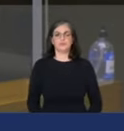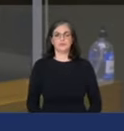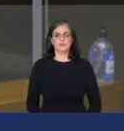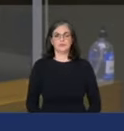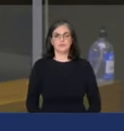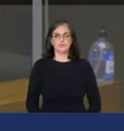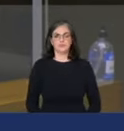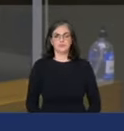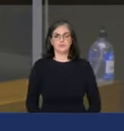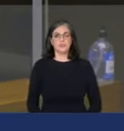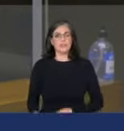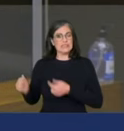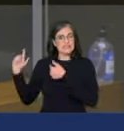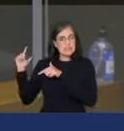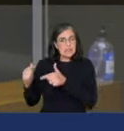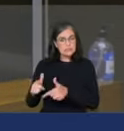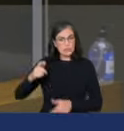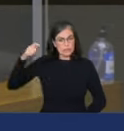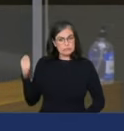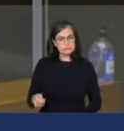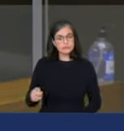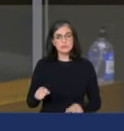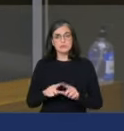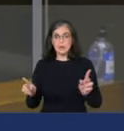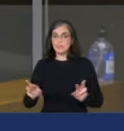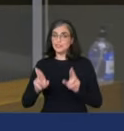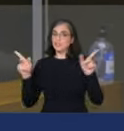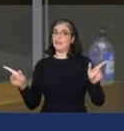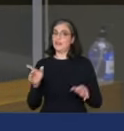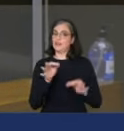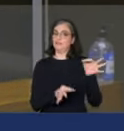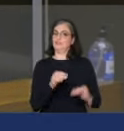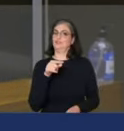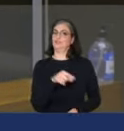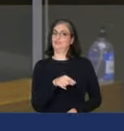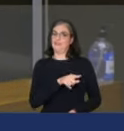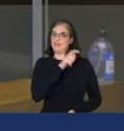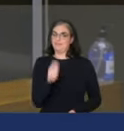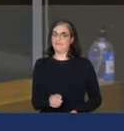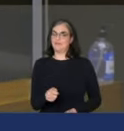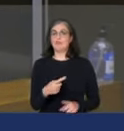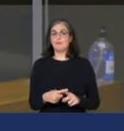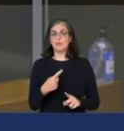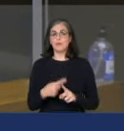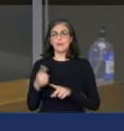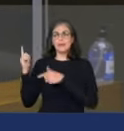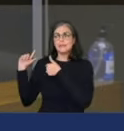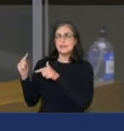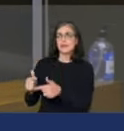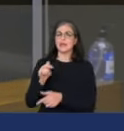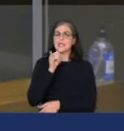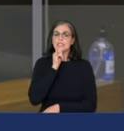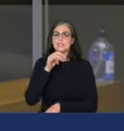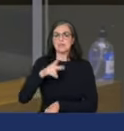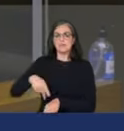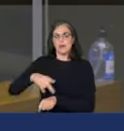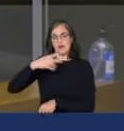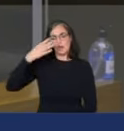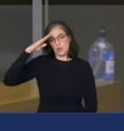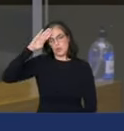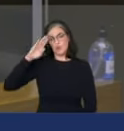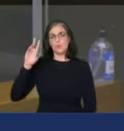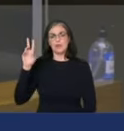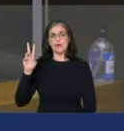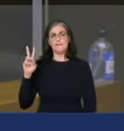convencional e a ditadura do com a ditadura do Judiciário é que a ditadura convencional como nanica água em Cuba né Venezuela